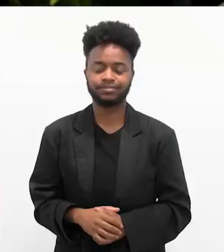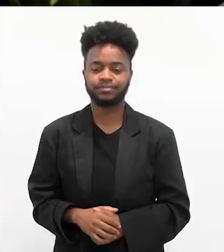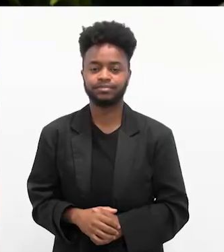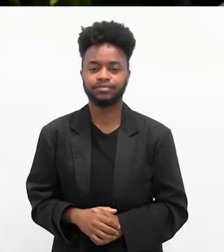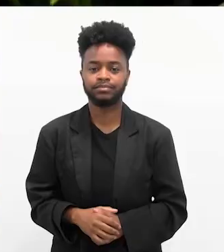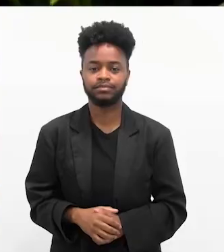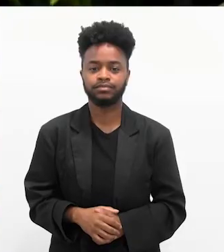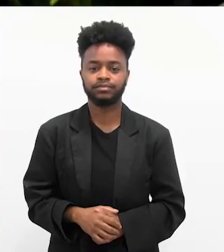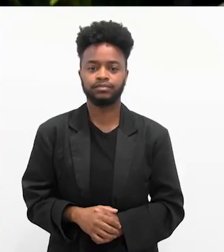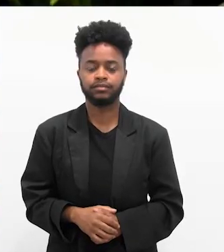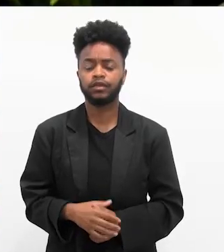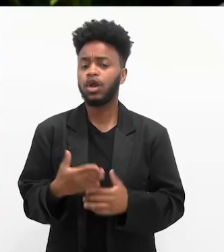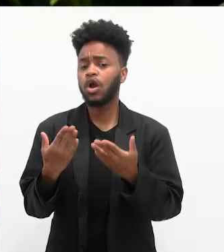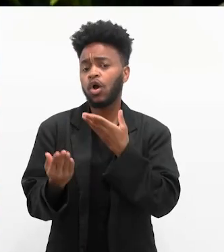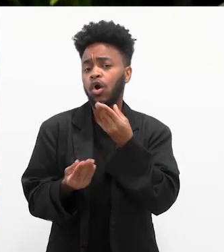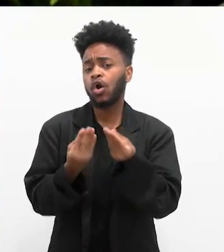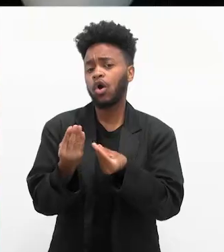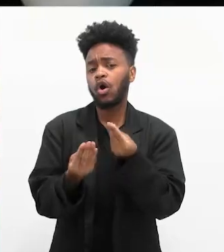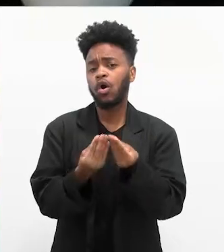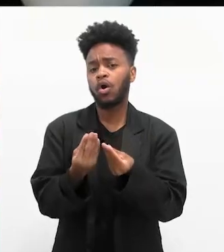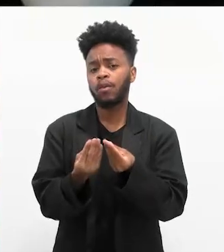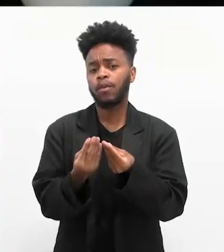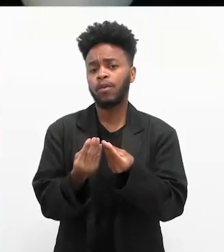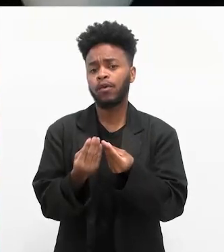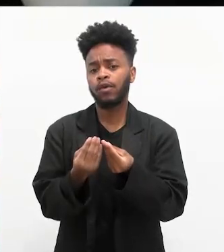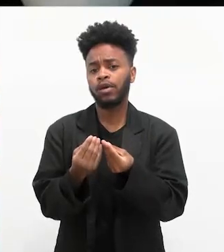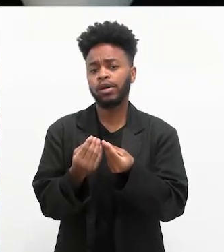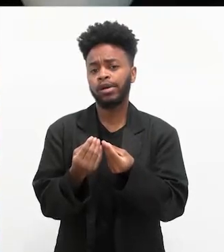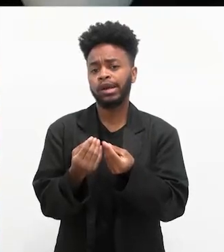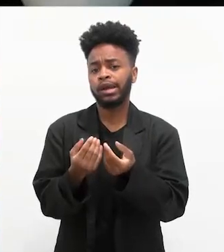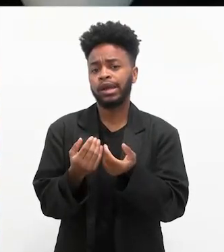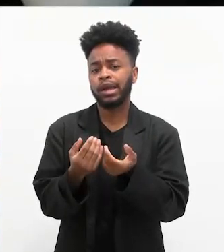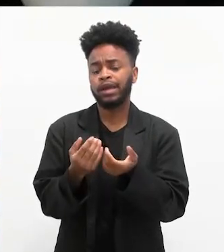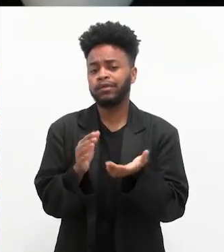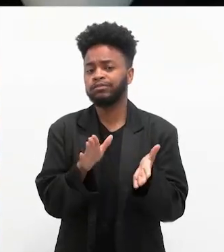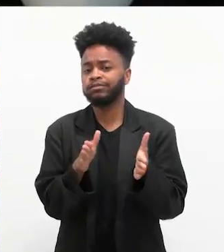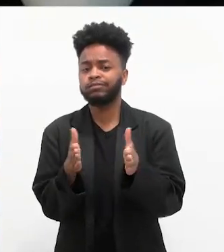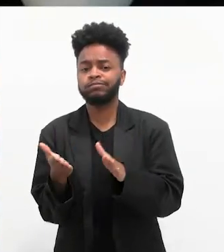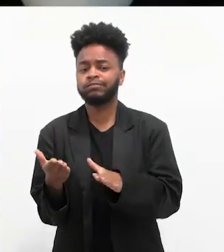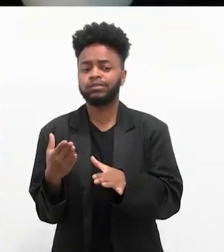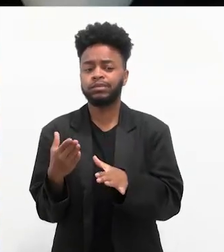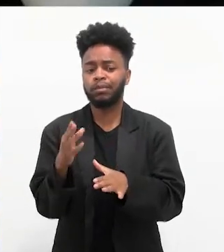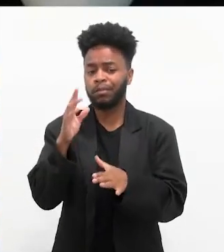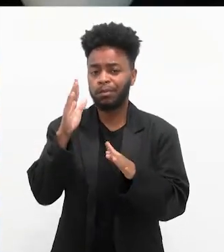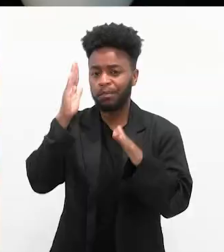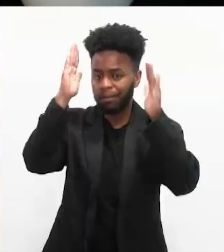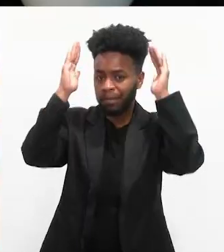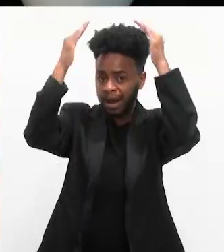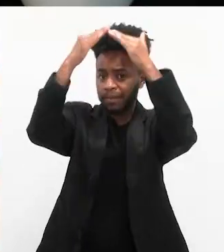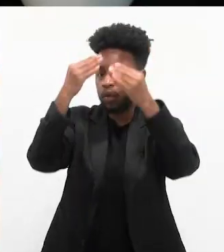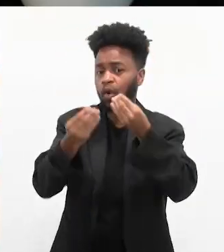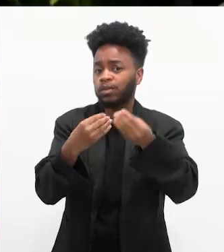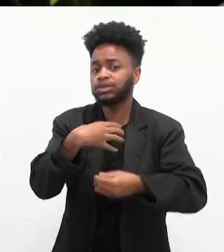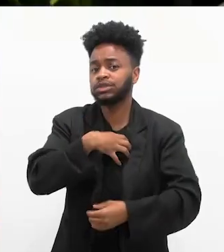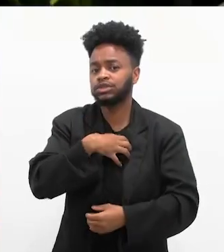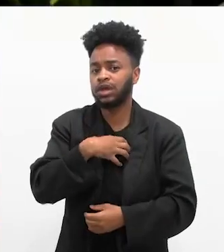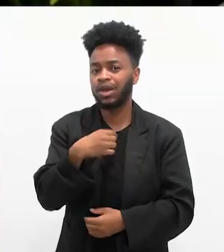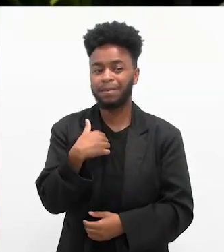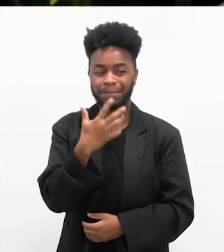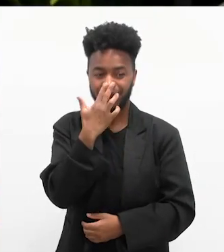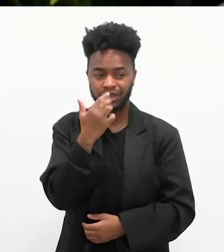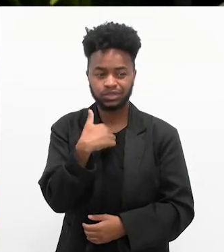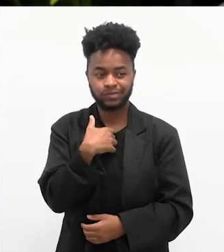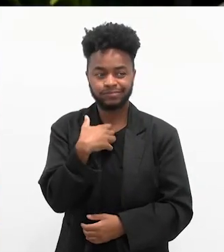sucessor de Pedro. E como foi para você a perda do Papa Francisco, a morte dele?